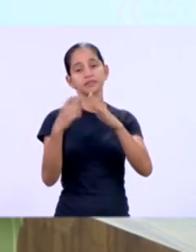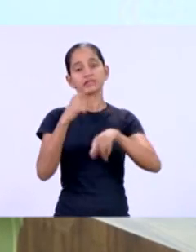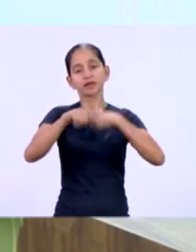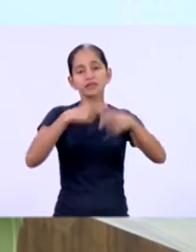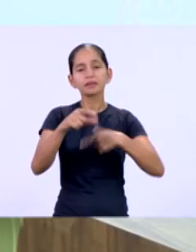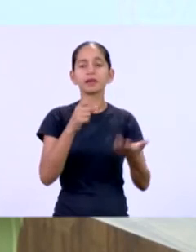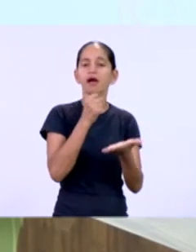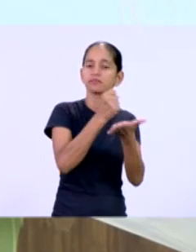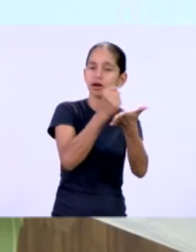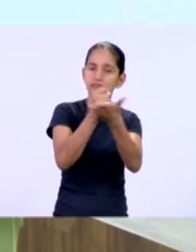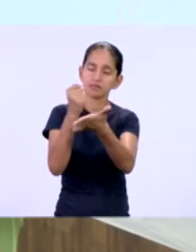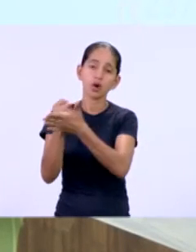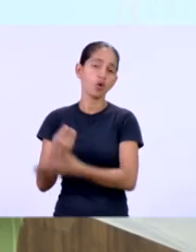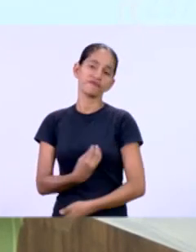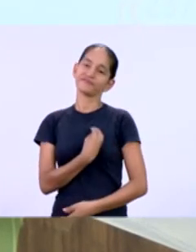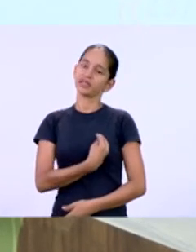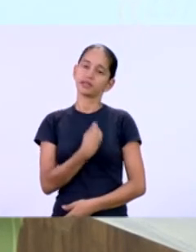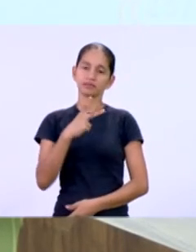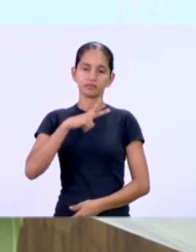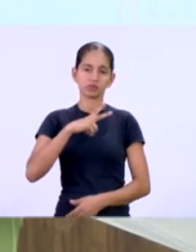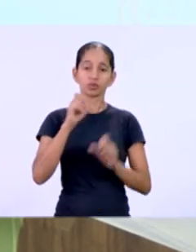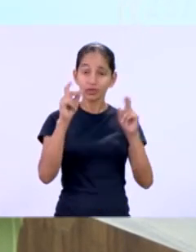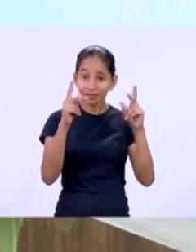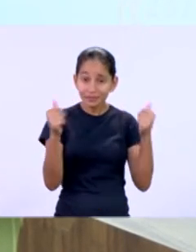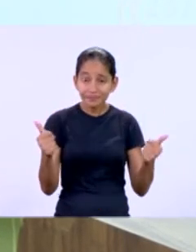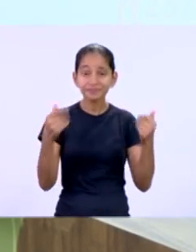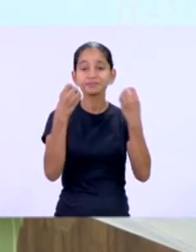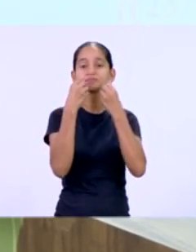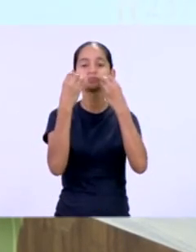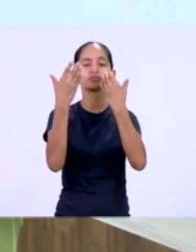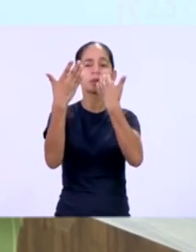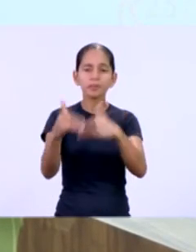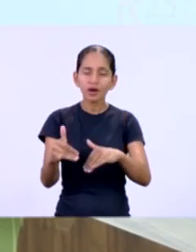auxiliar ou até mesmo na vida de vocês, correto? Façam